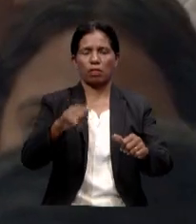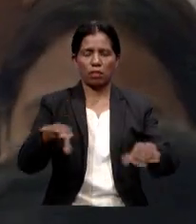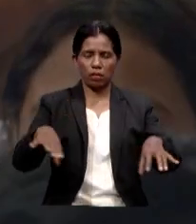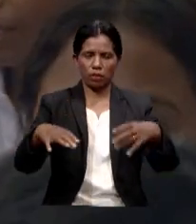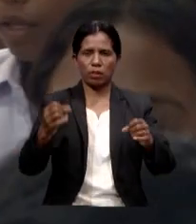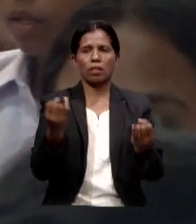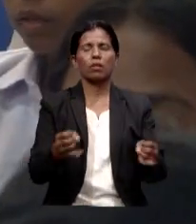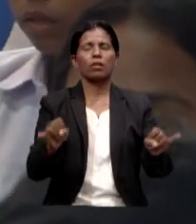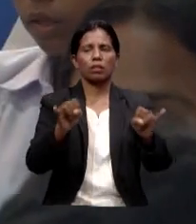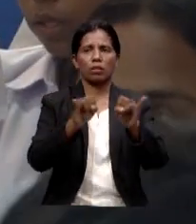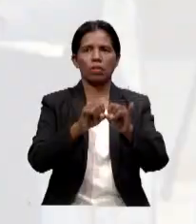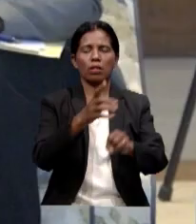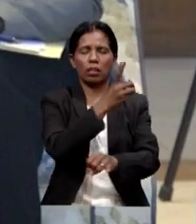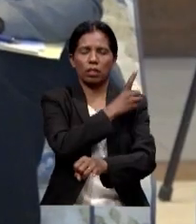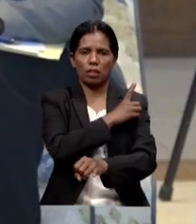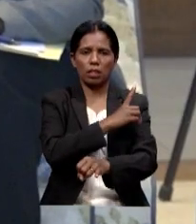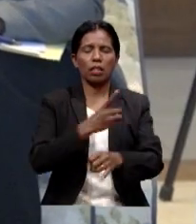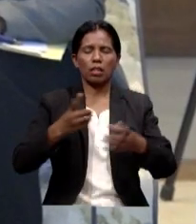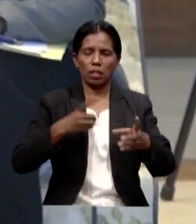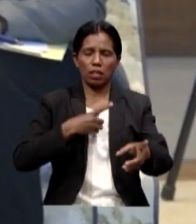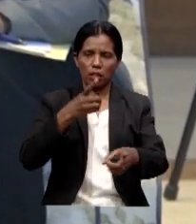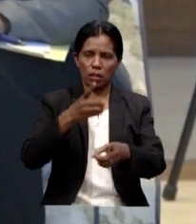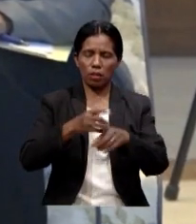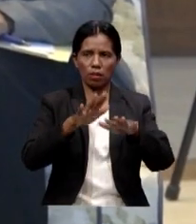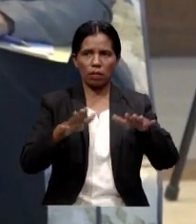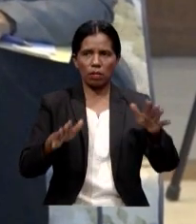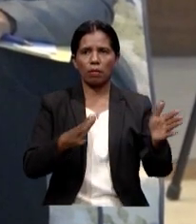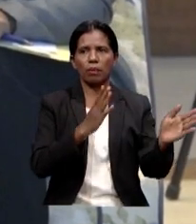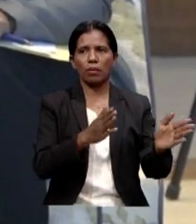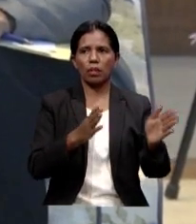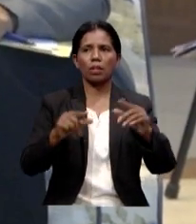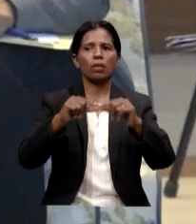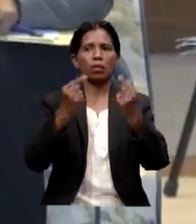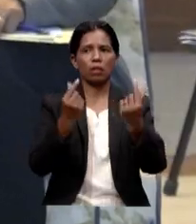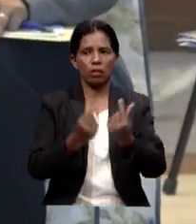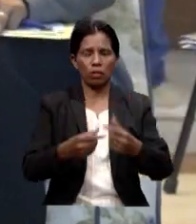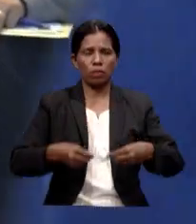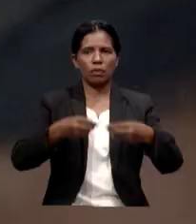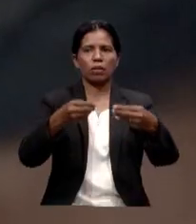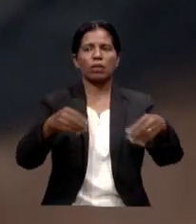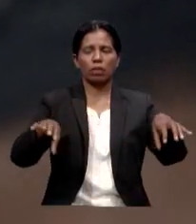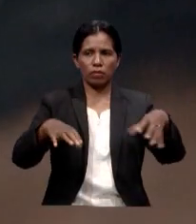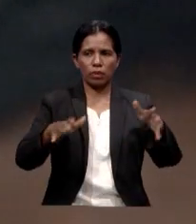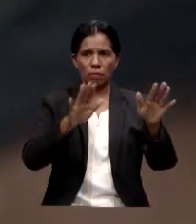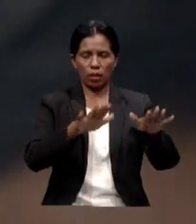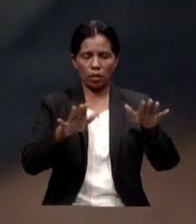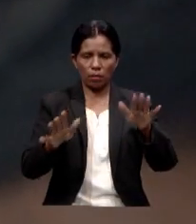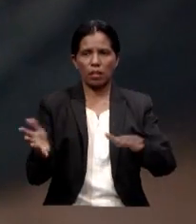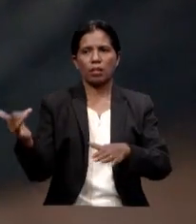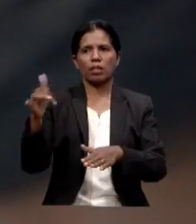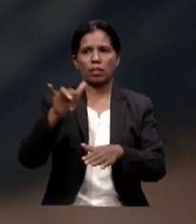Instituto de Defesa dos Direitos da Criança, ato processo indivíduo no grupo nebe for serviço balabari minoridade